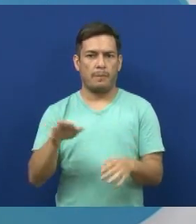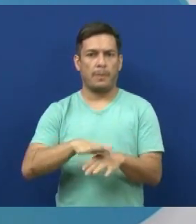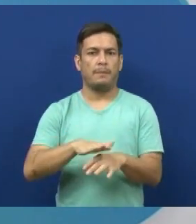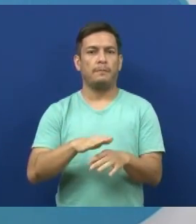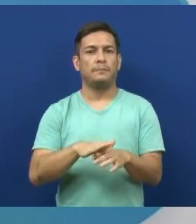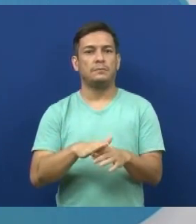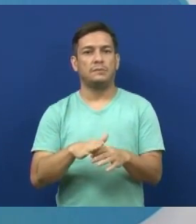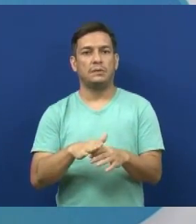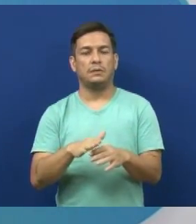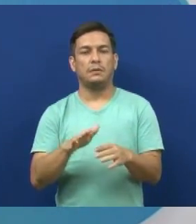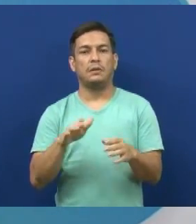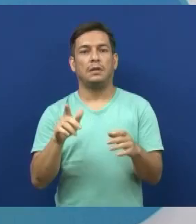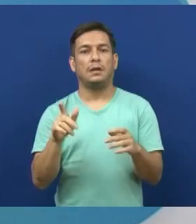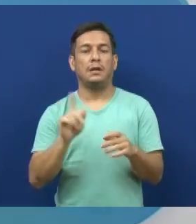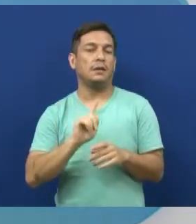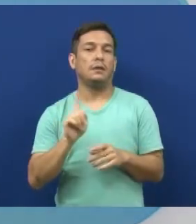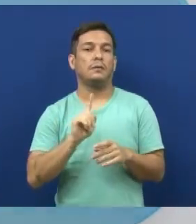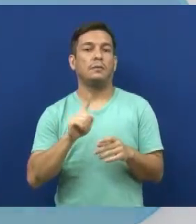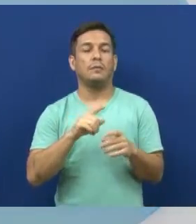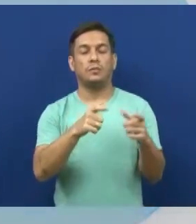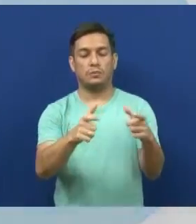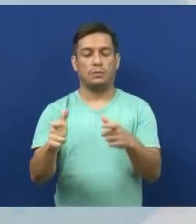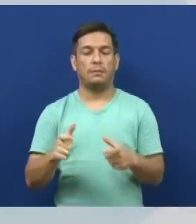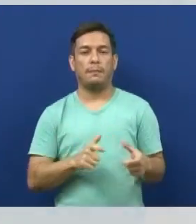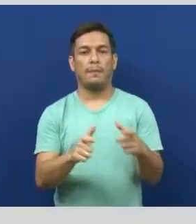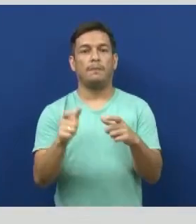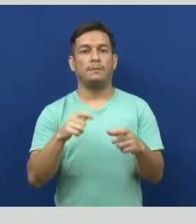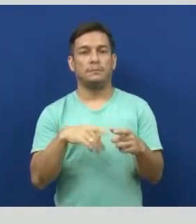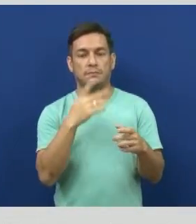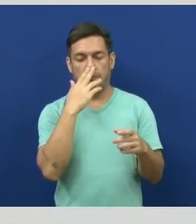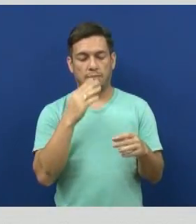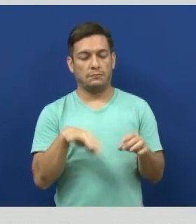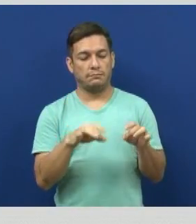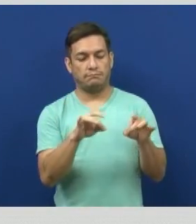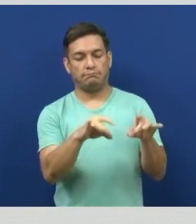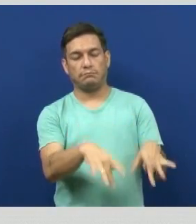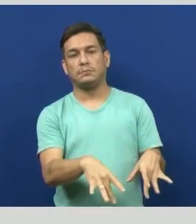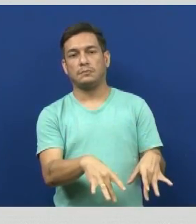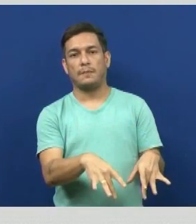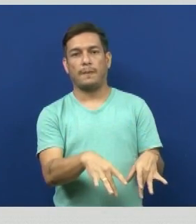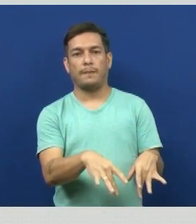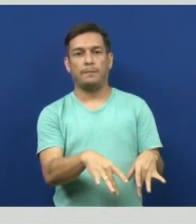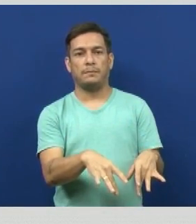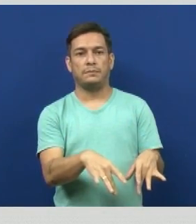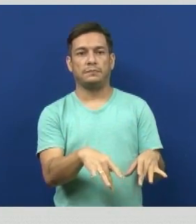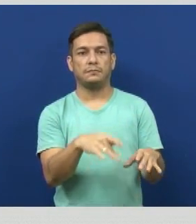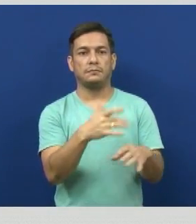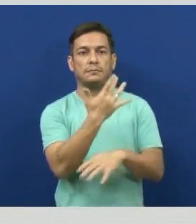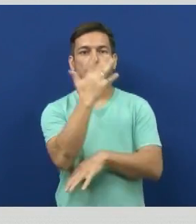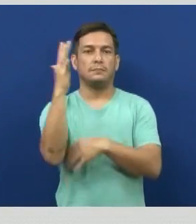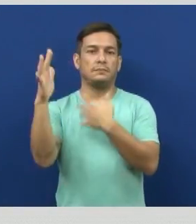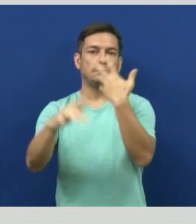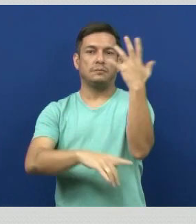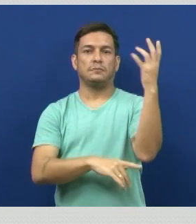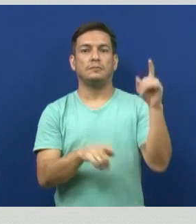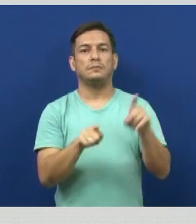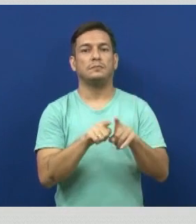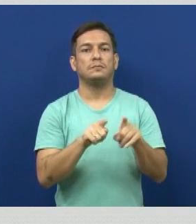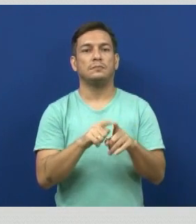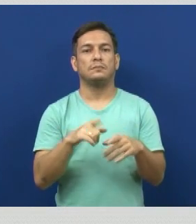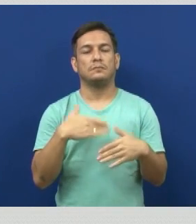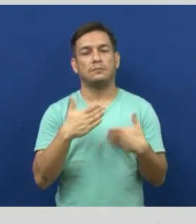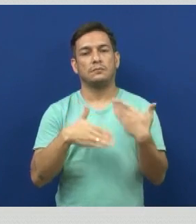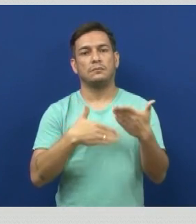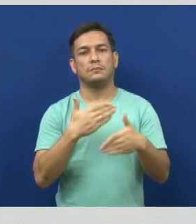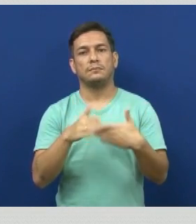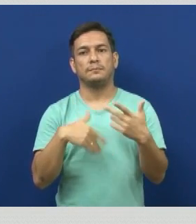humano foi lá e enterrou a paisagem? Não. Esses lugares foram abandonados, né? A natureza por si só foi